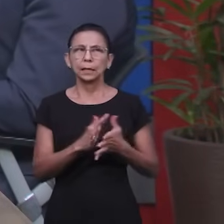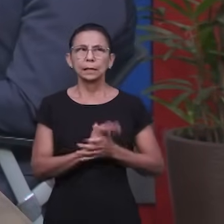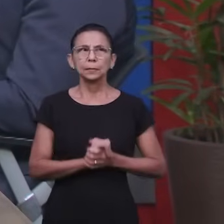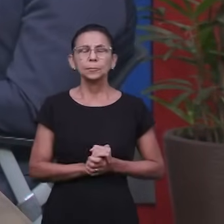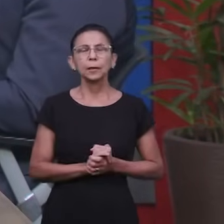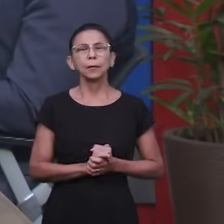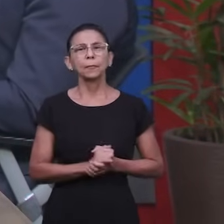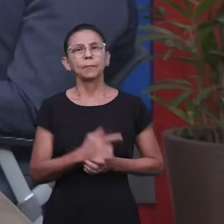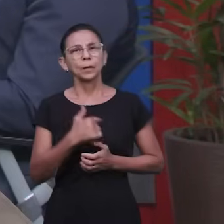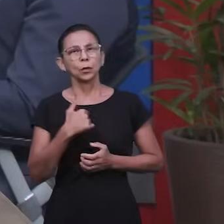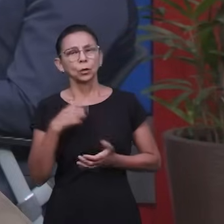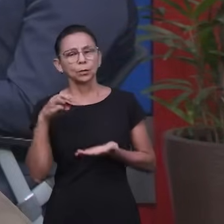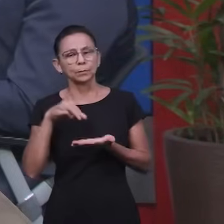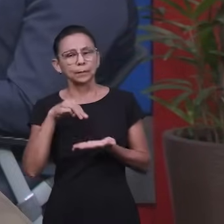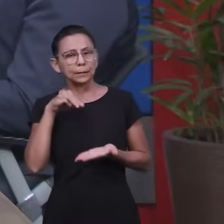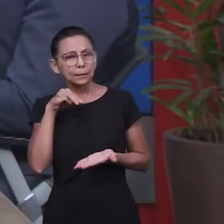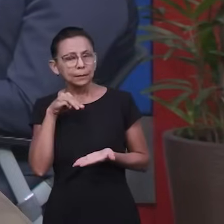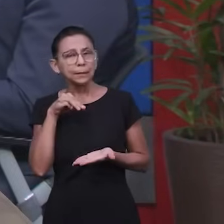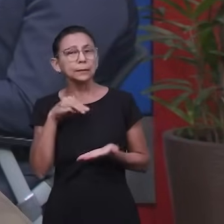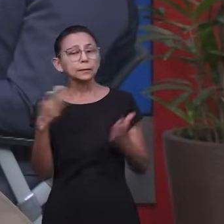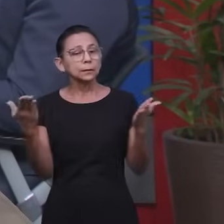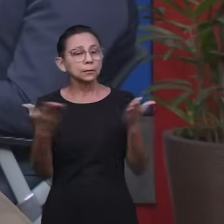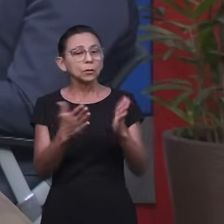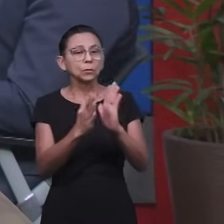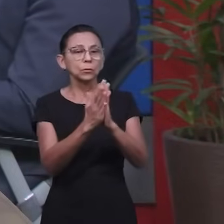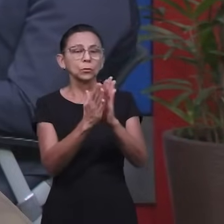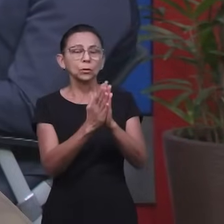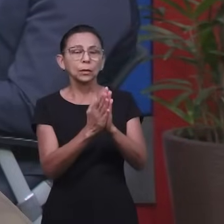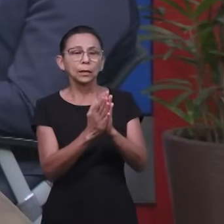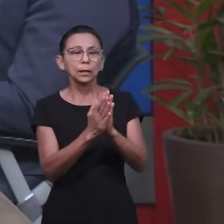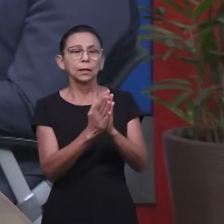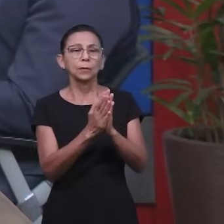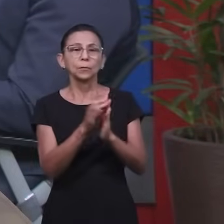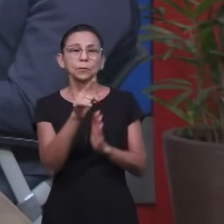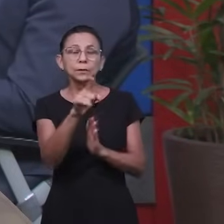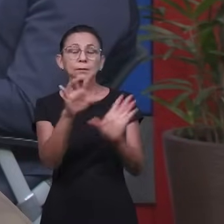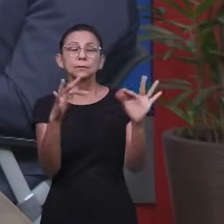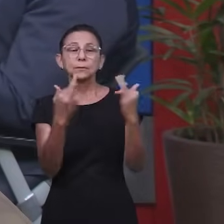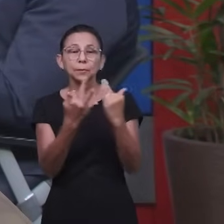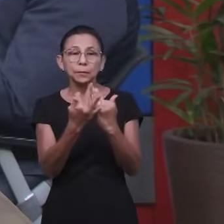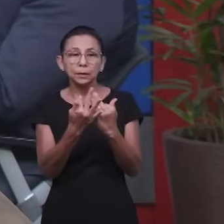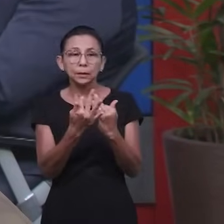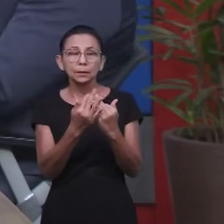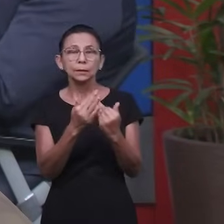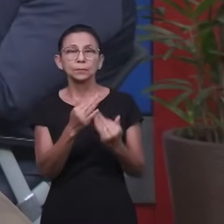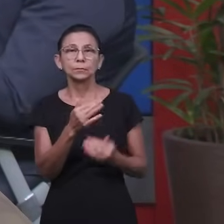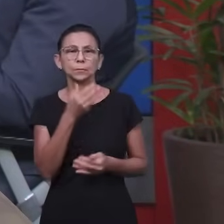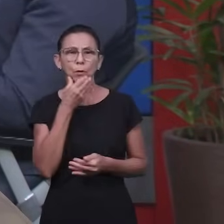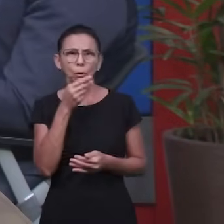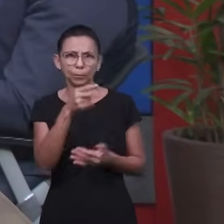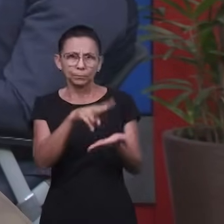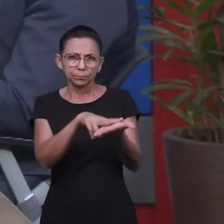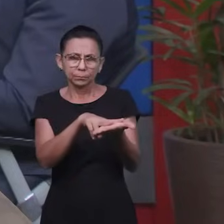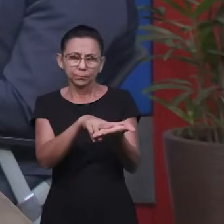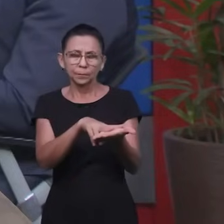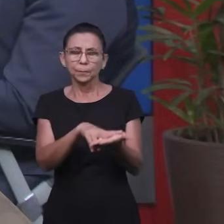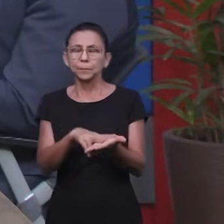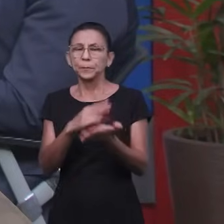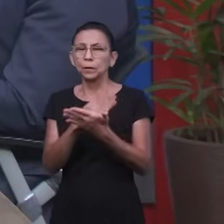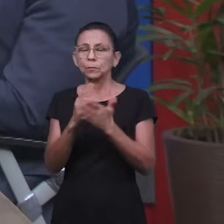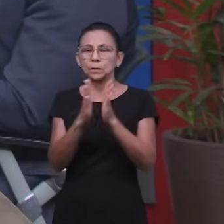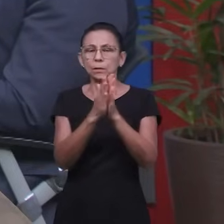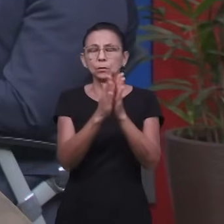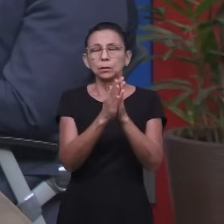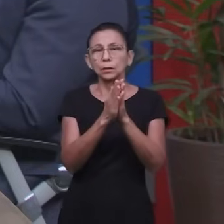sua família. E ali eu comecei a orar por eles. E no final, eu entreguei a ela uma mensagem, a palavra conforme o Senhor tinha orientado